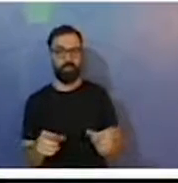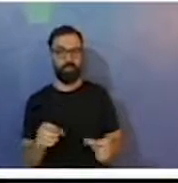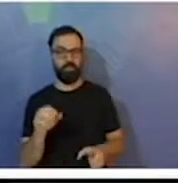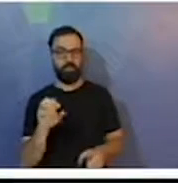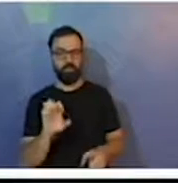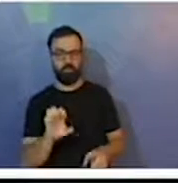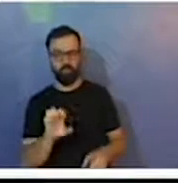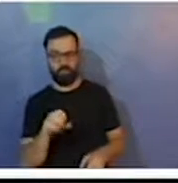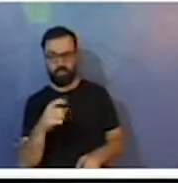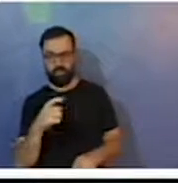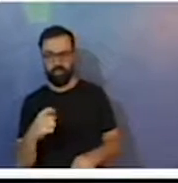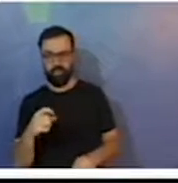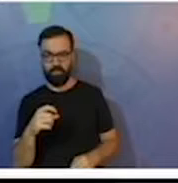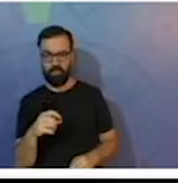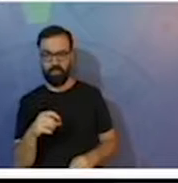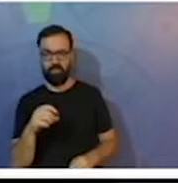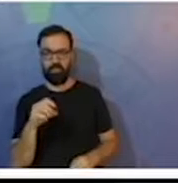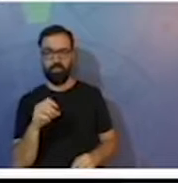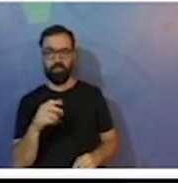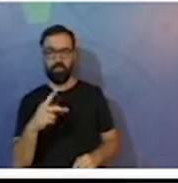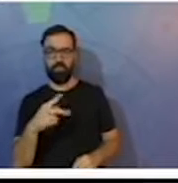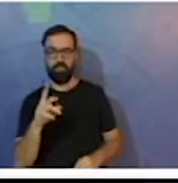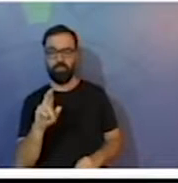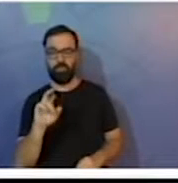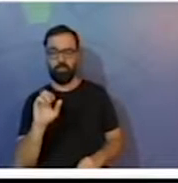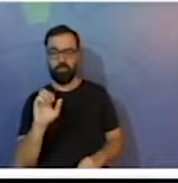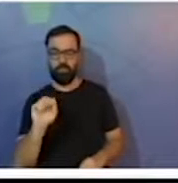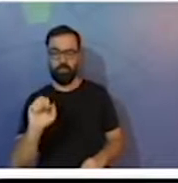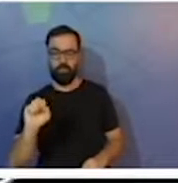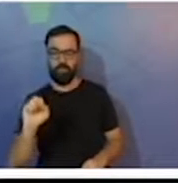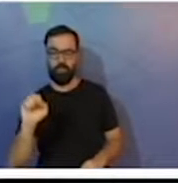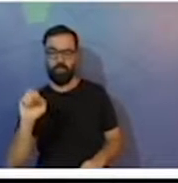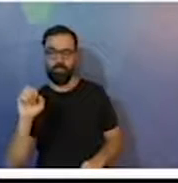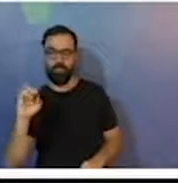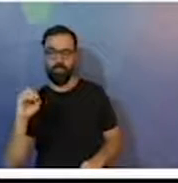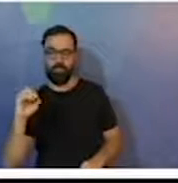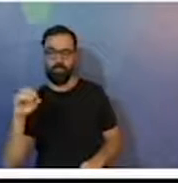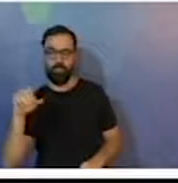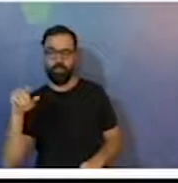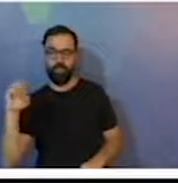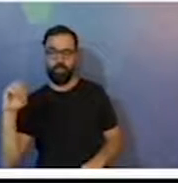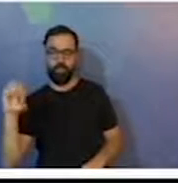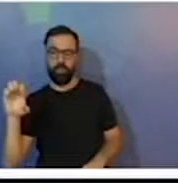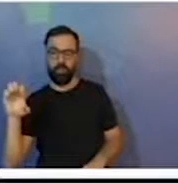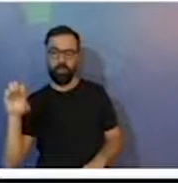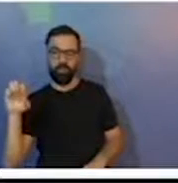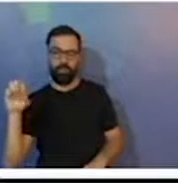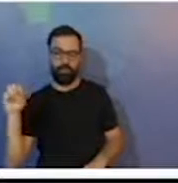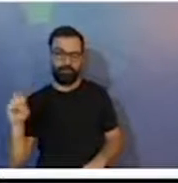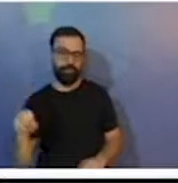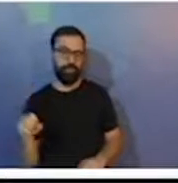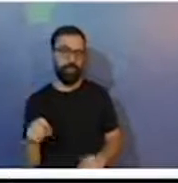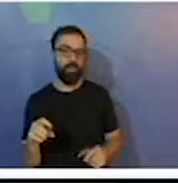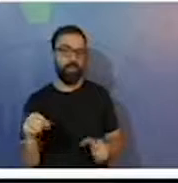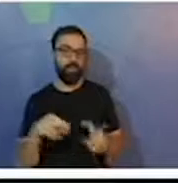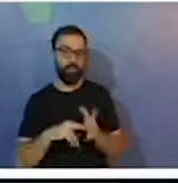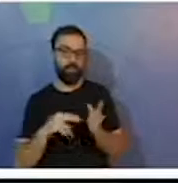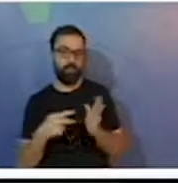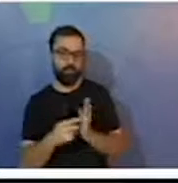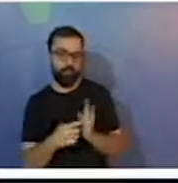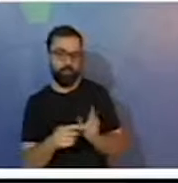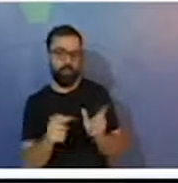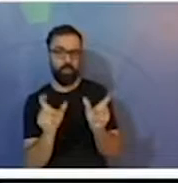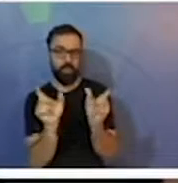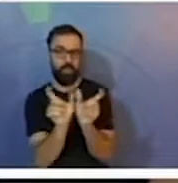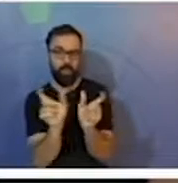que têm o mesmo valor dos advérbios veja alguns exemplos de tempo a tarde de manhã